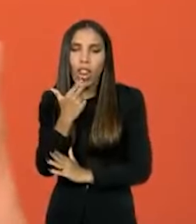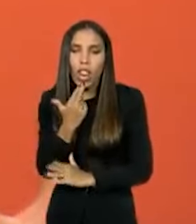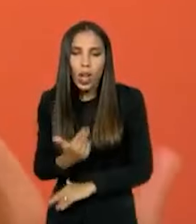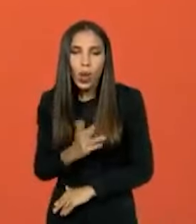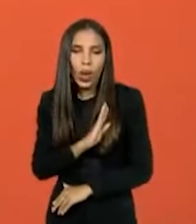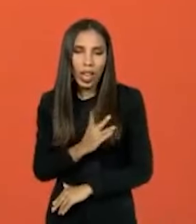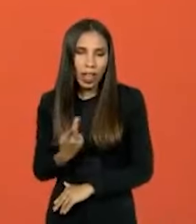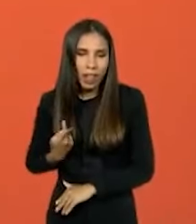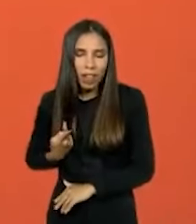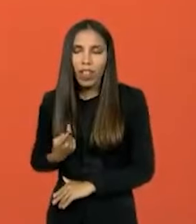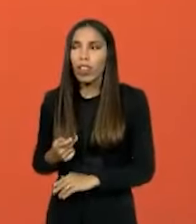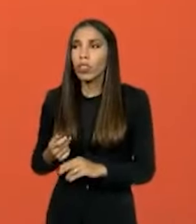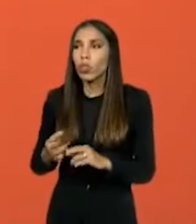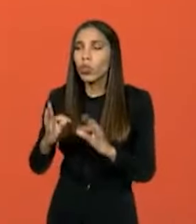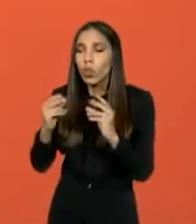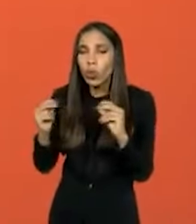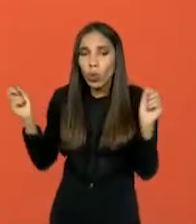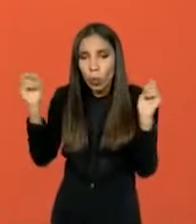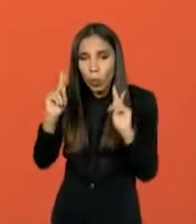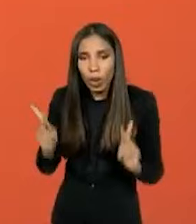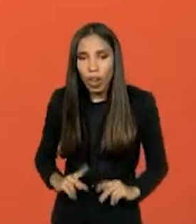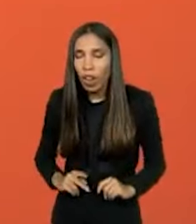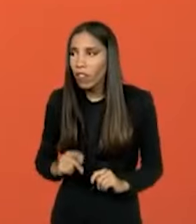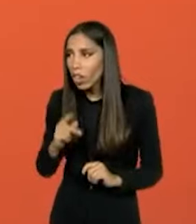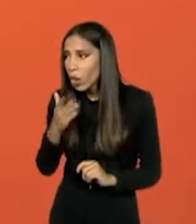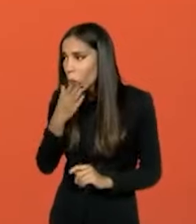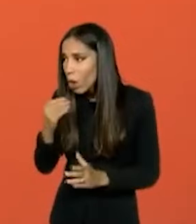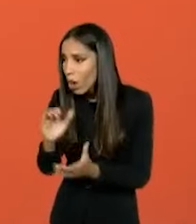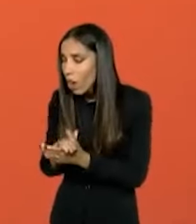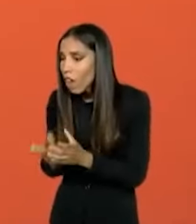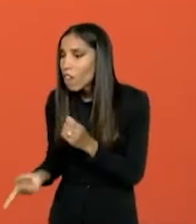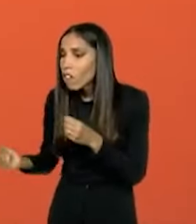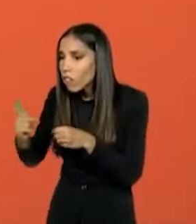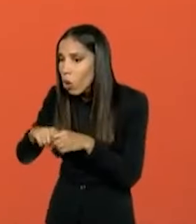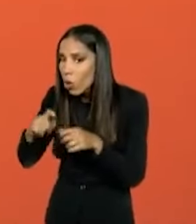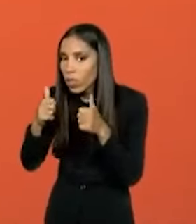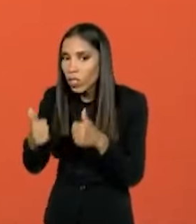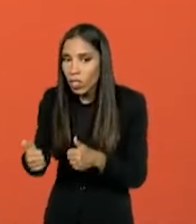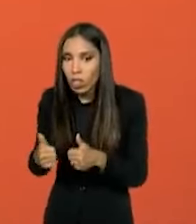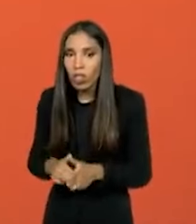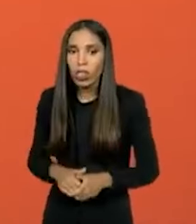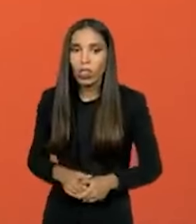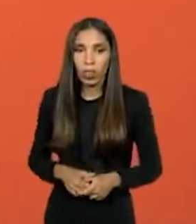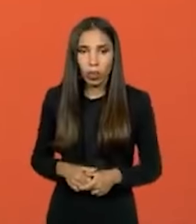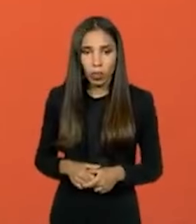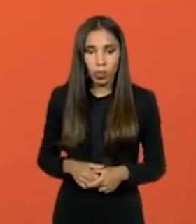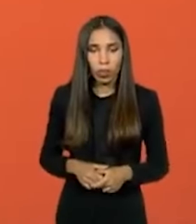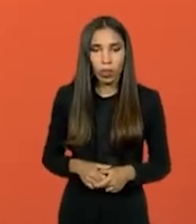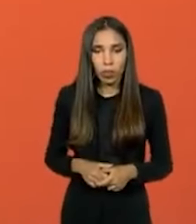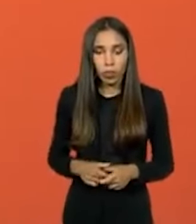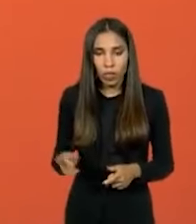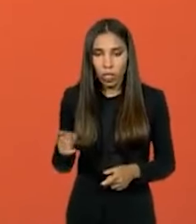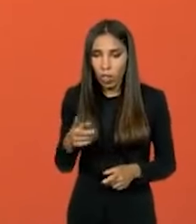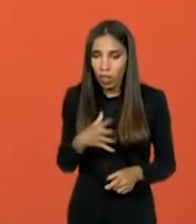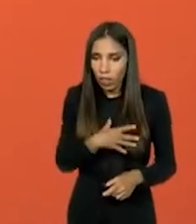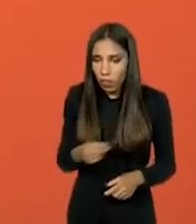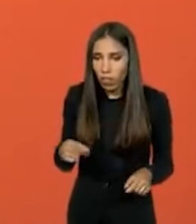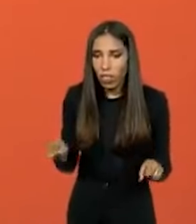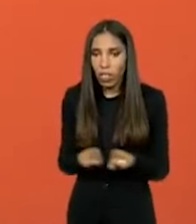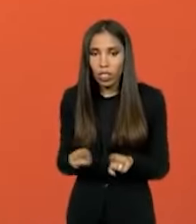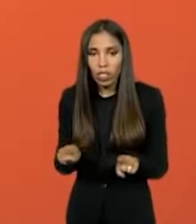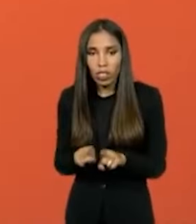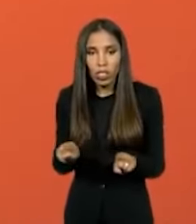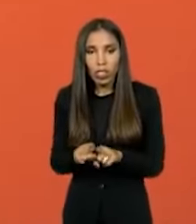força e eu falei pro meu marido eu falei você vai voltar você vai voltar bem mas e o nosso filho também